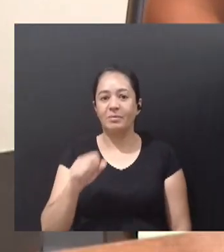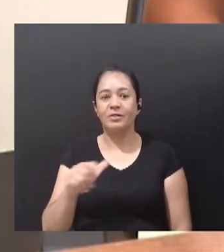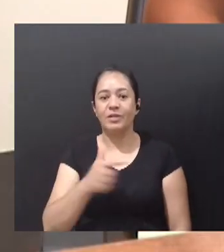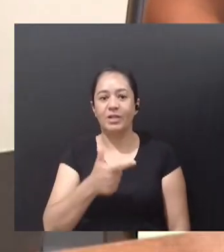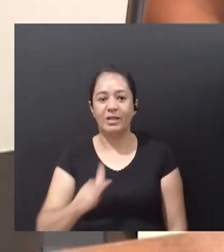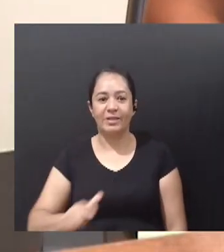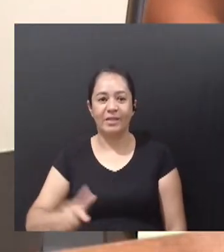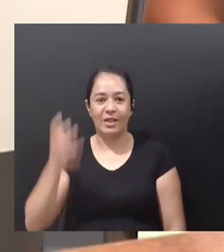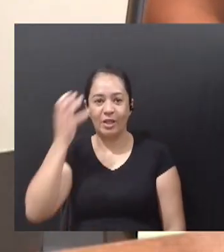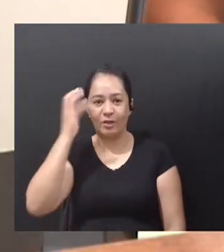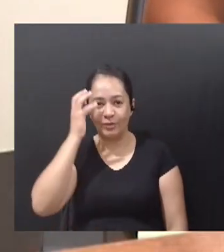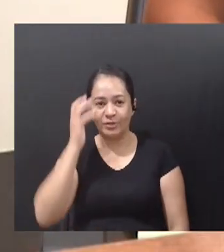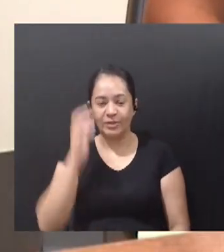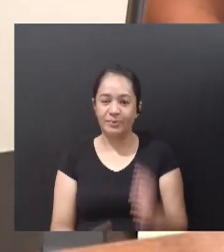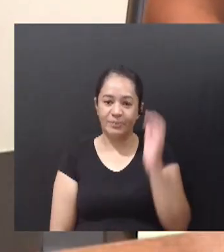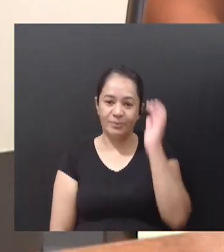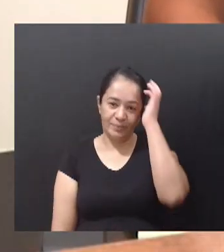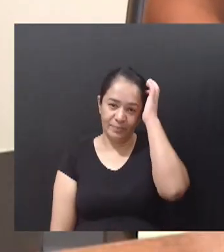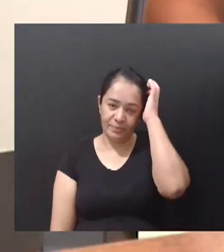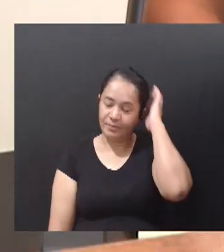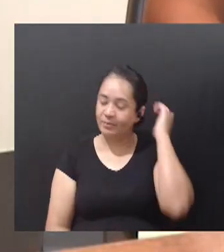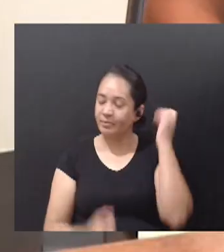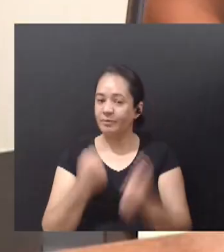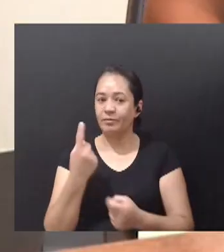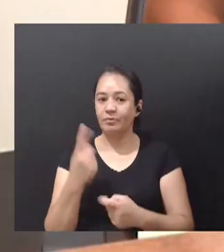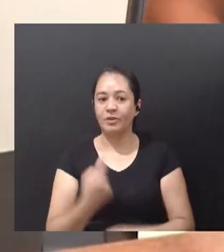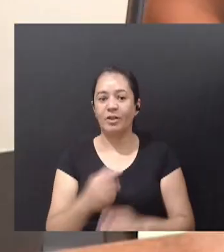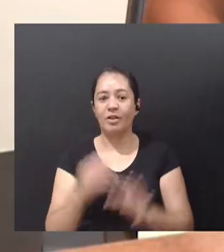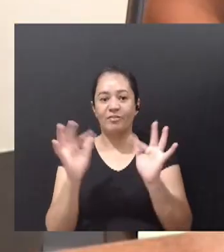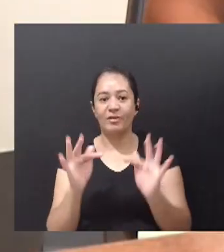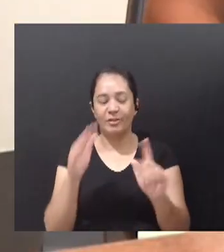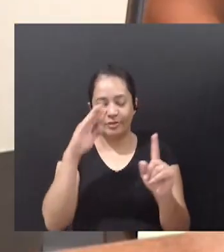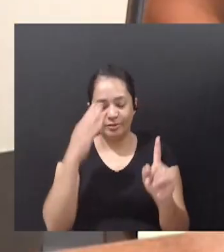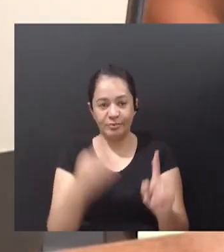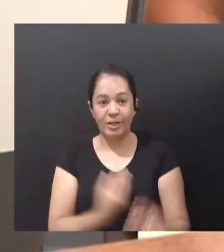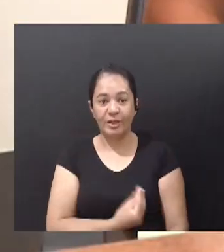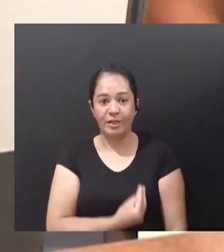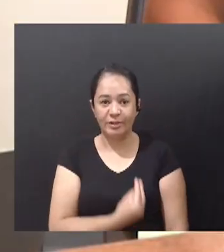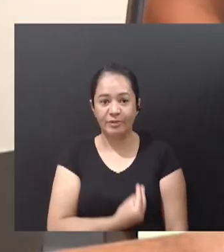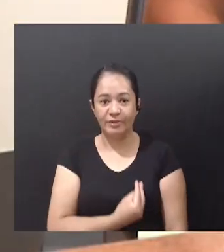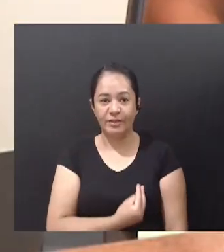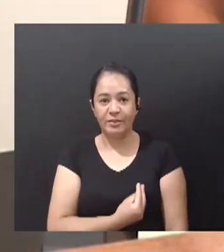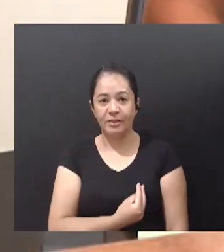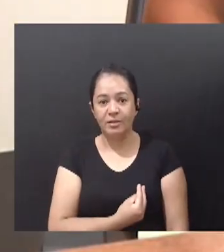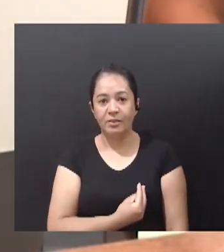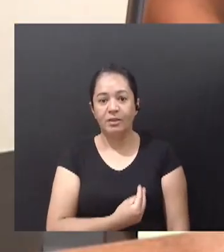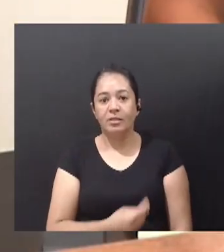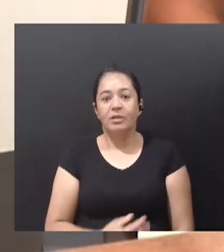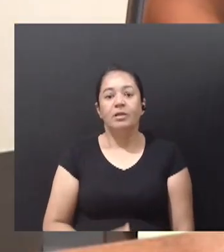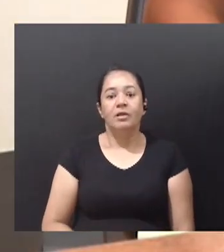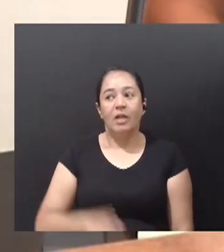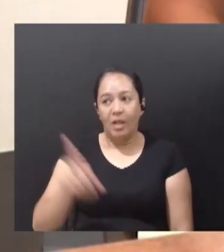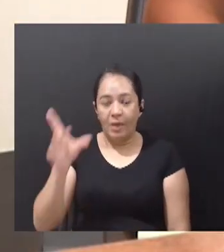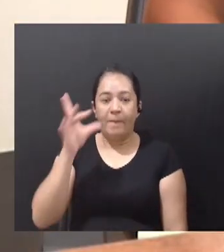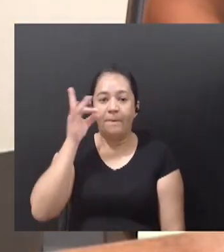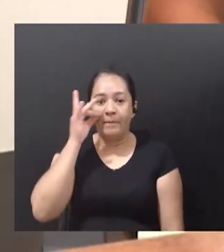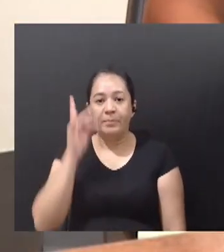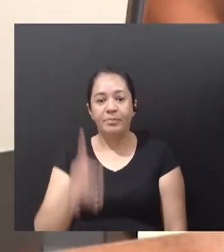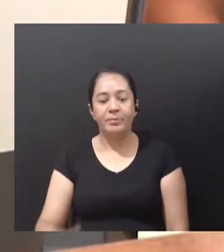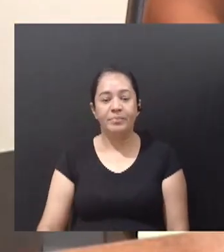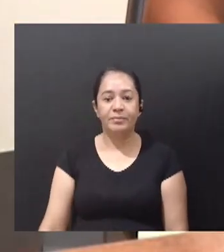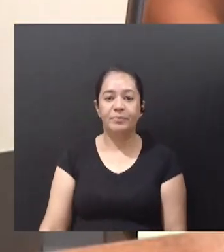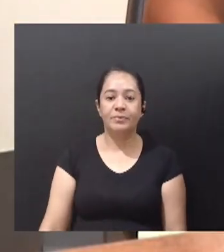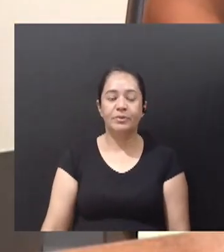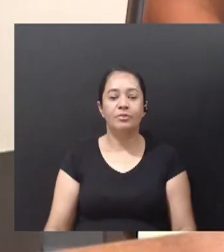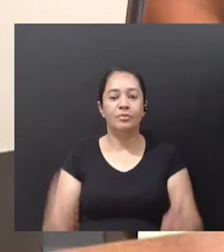Inclusive, algumas a gente tem a felicidade de homenagear em vida, né? Vão estar lá Dr. X e Zidal representando o Sistema